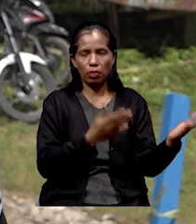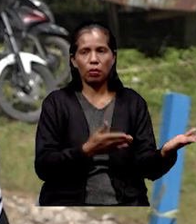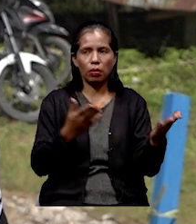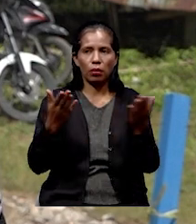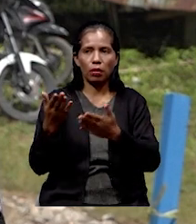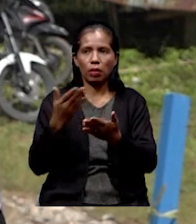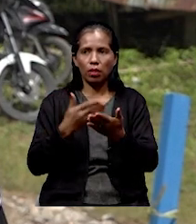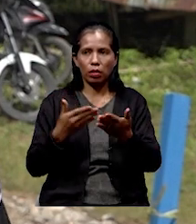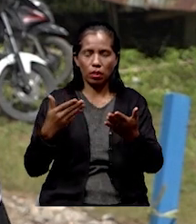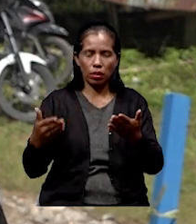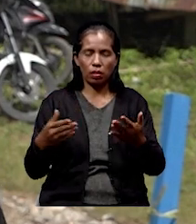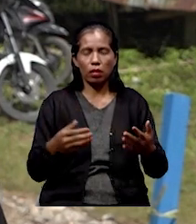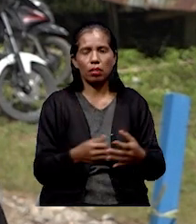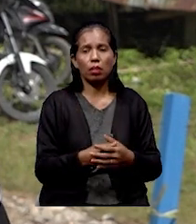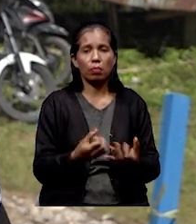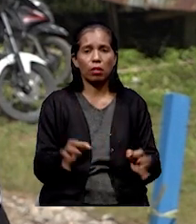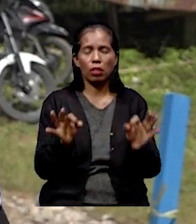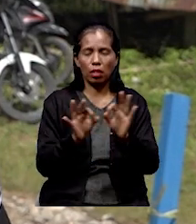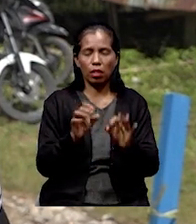sasang sensitif sira i